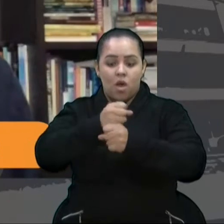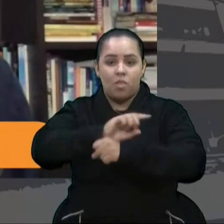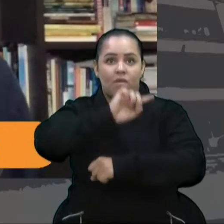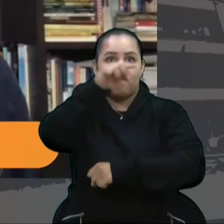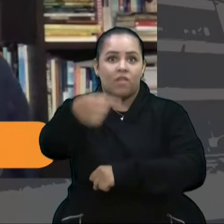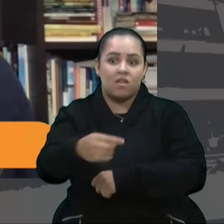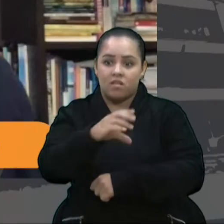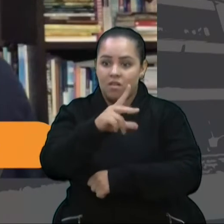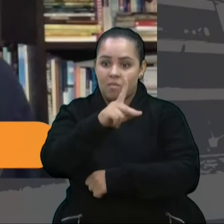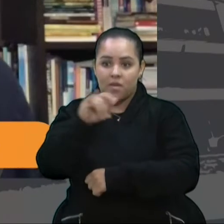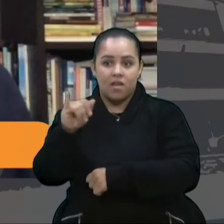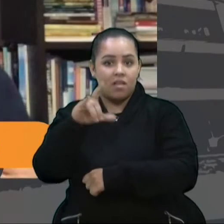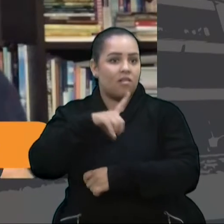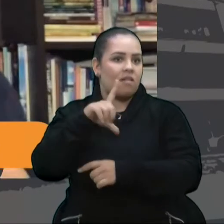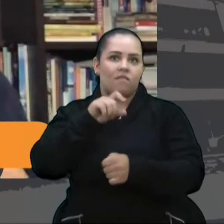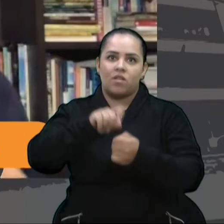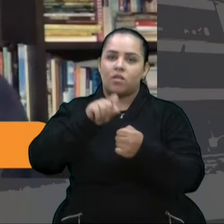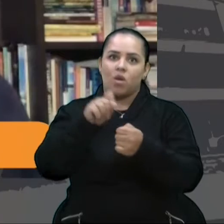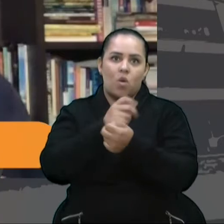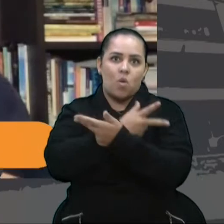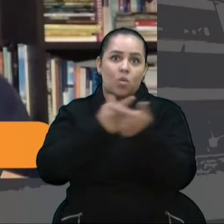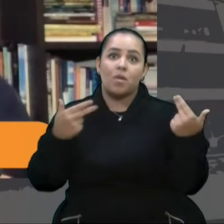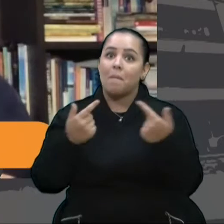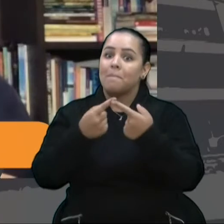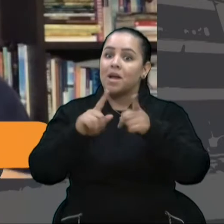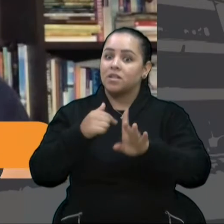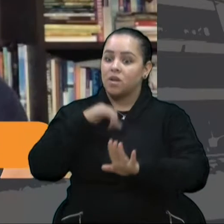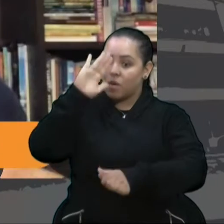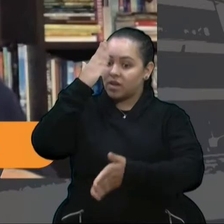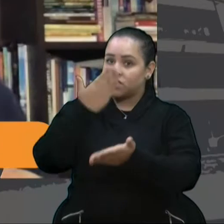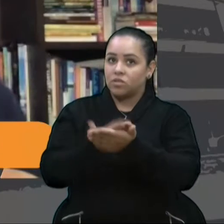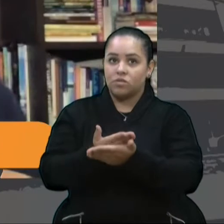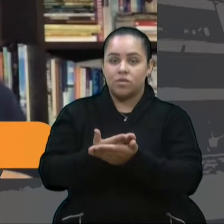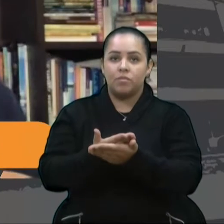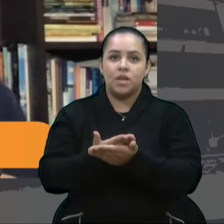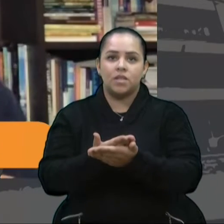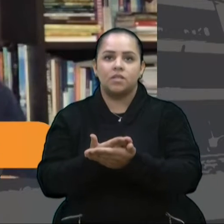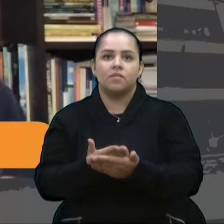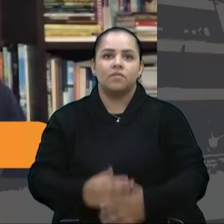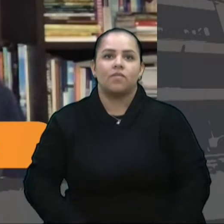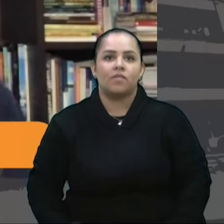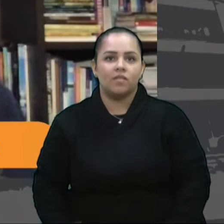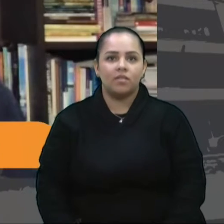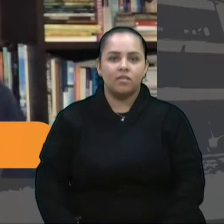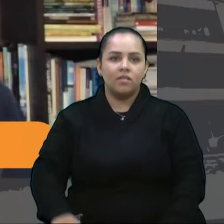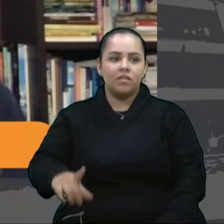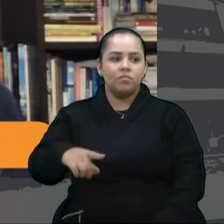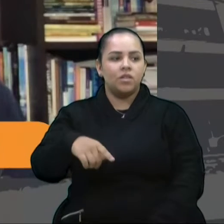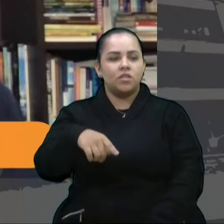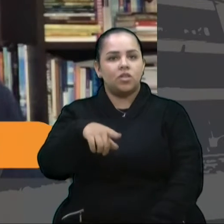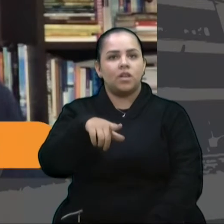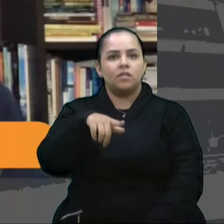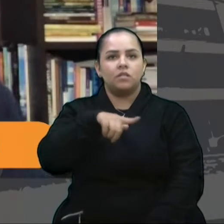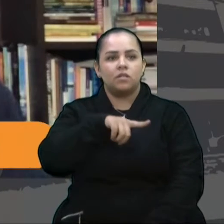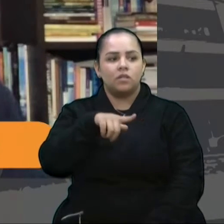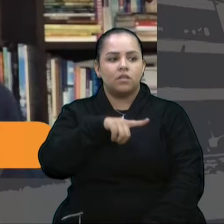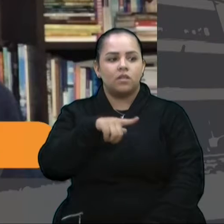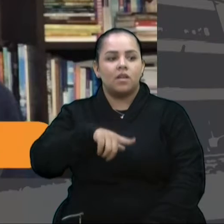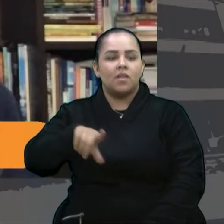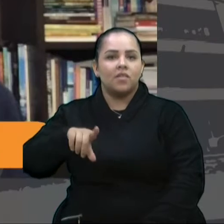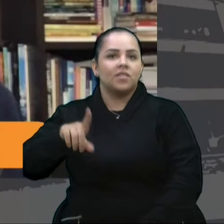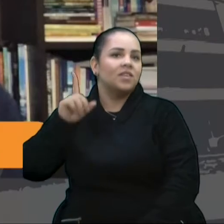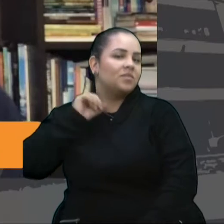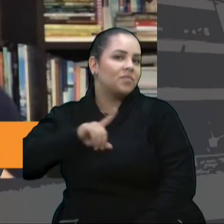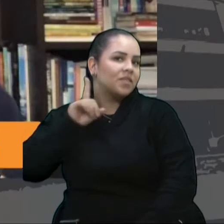Né? Tem que fazer alguma coisa. Só que eu acho, os mineiros dizem que quem sai muito cedo para o sereno acaba pegando uma